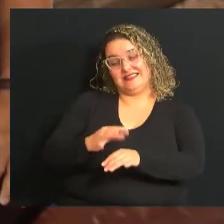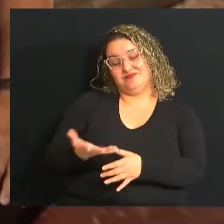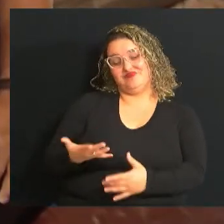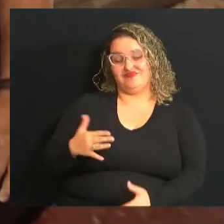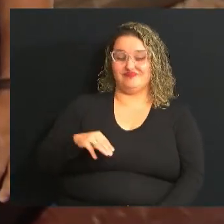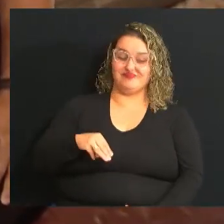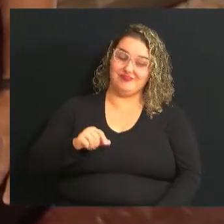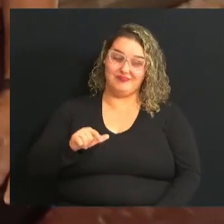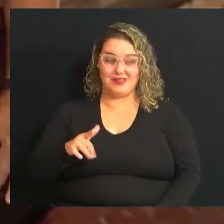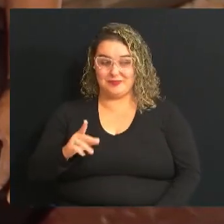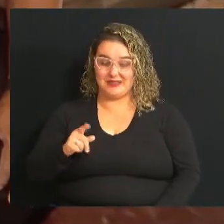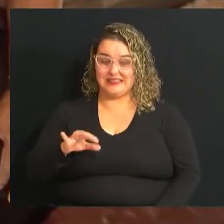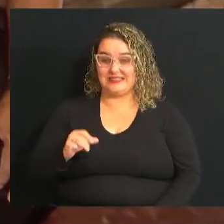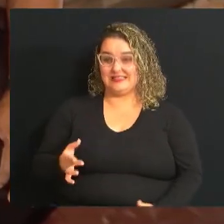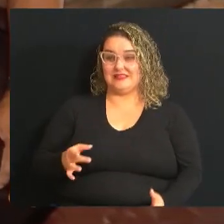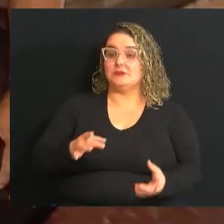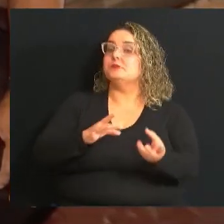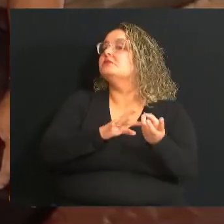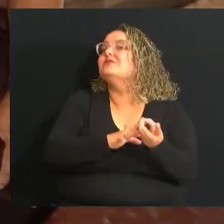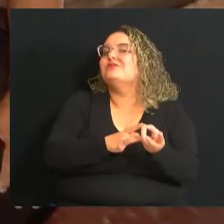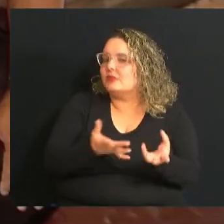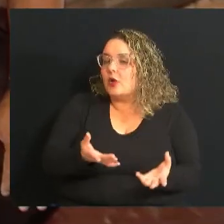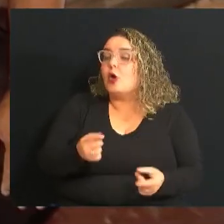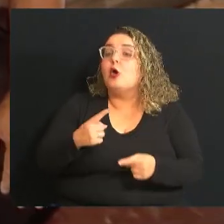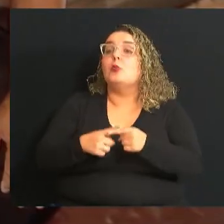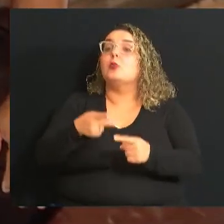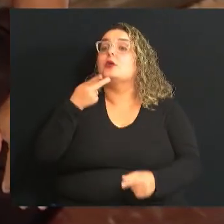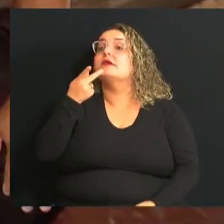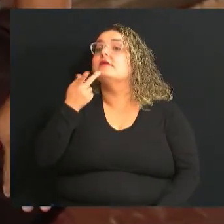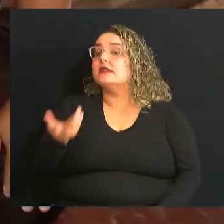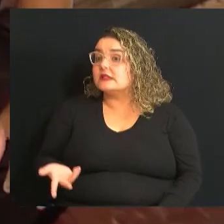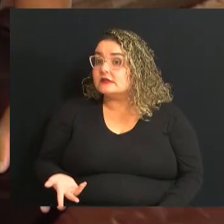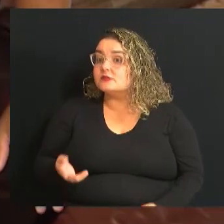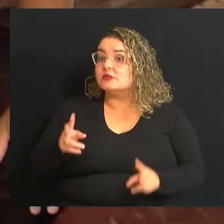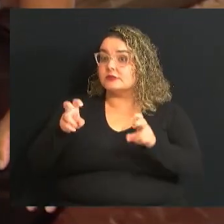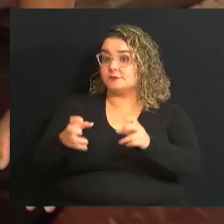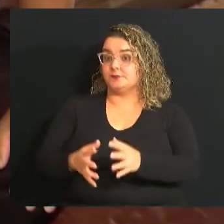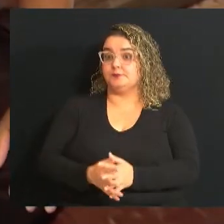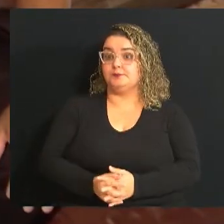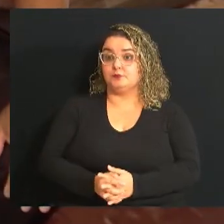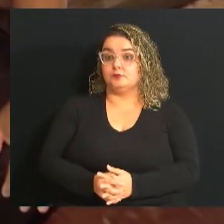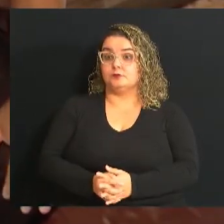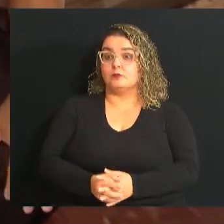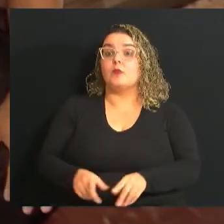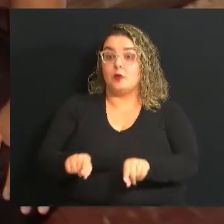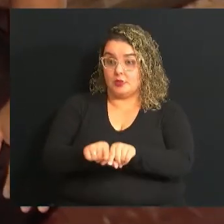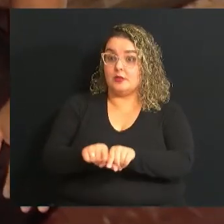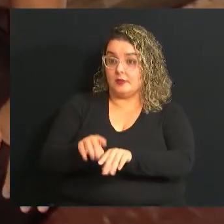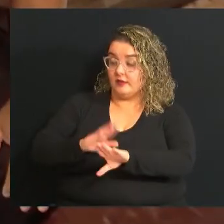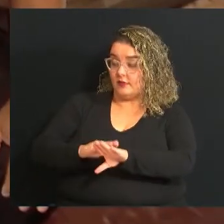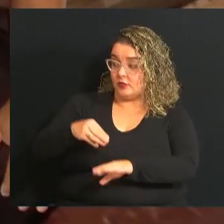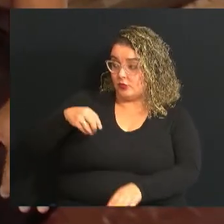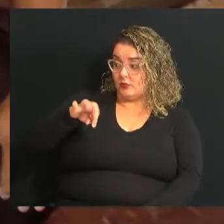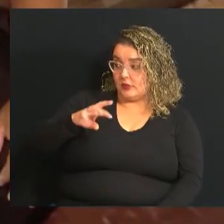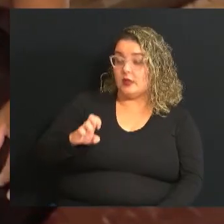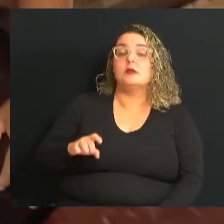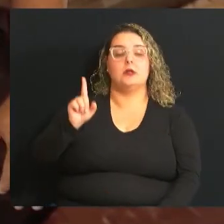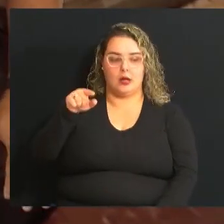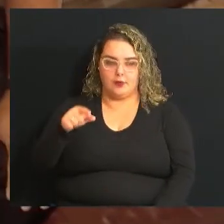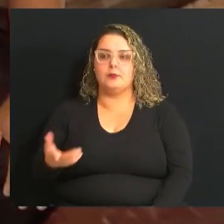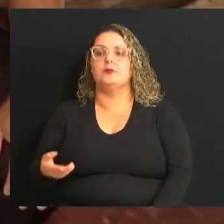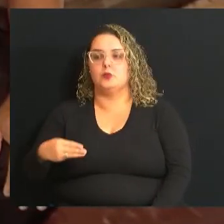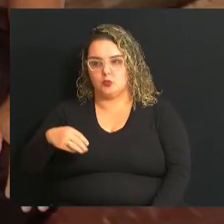a pensar nestes riscos do negócio para quando ele coloca a entrega do prazo.